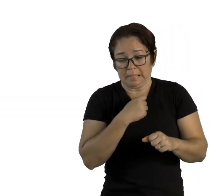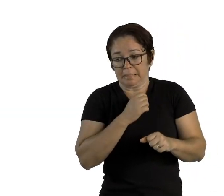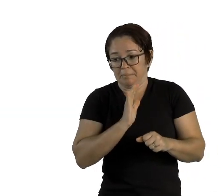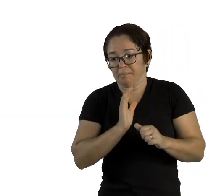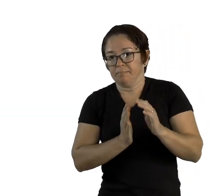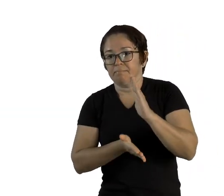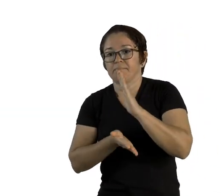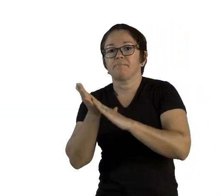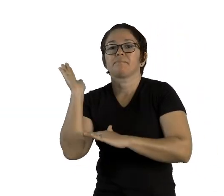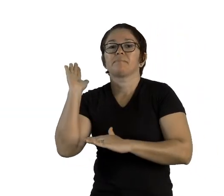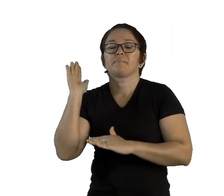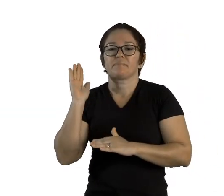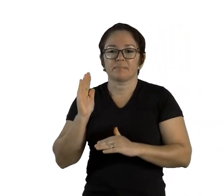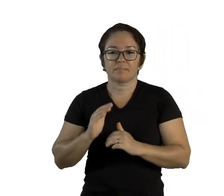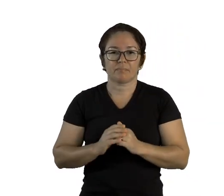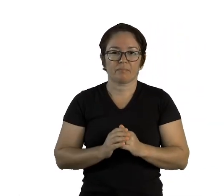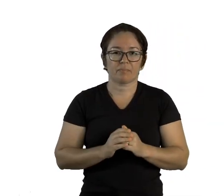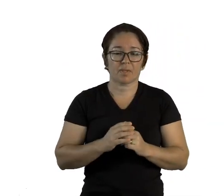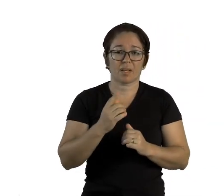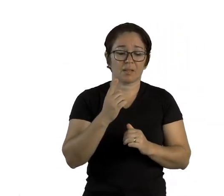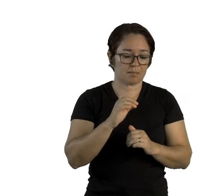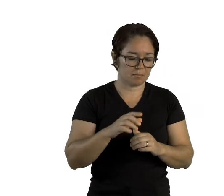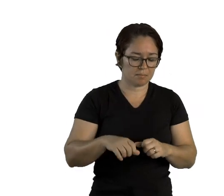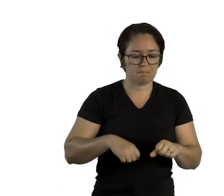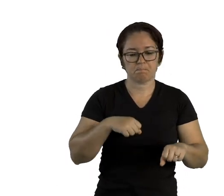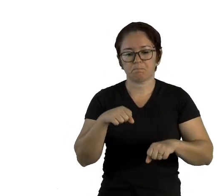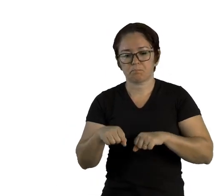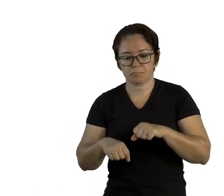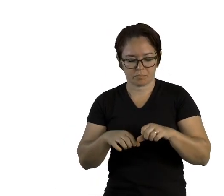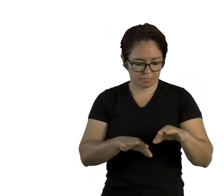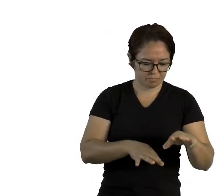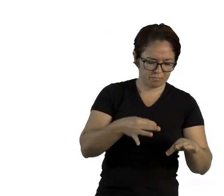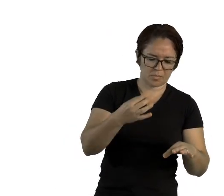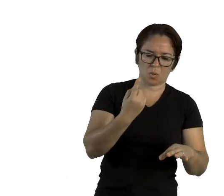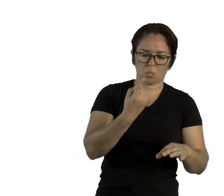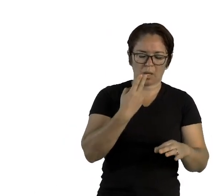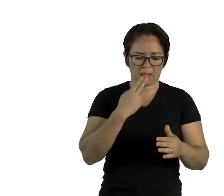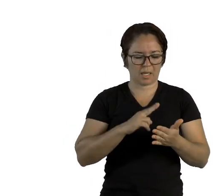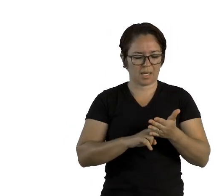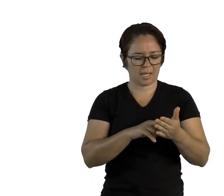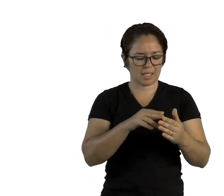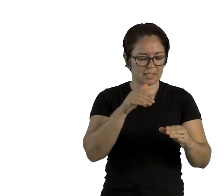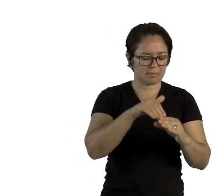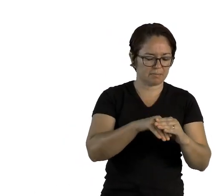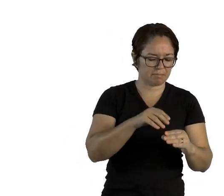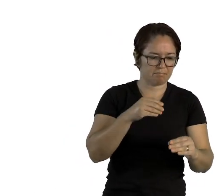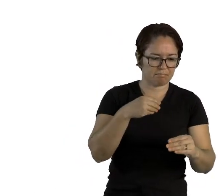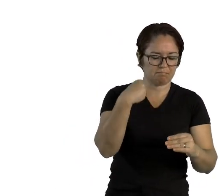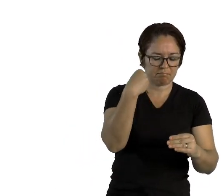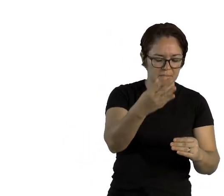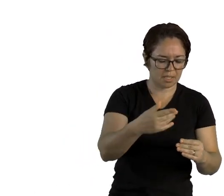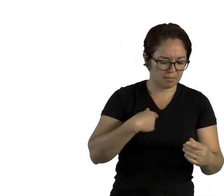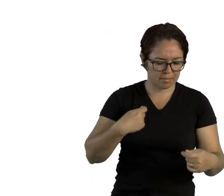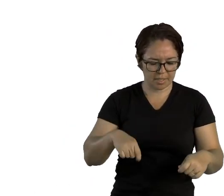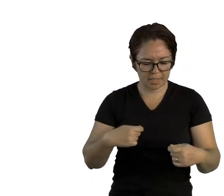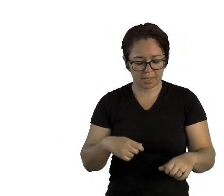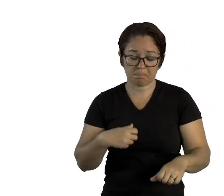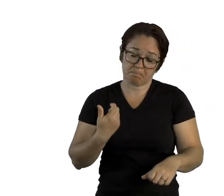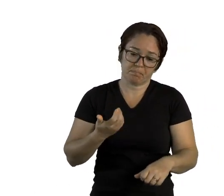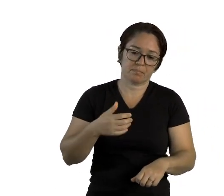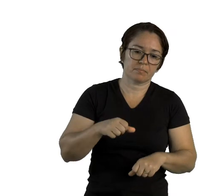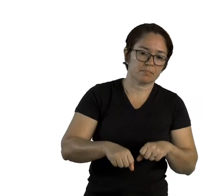Só faltava uma carta para o carteiro entregar. Na última casa da aldeia, onde havia uma festa animada.